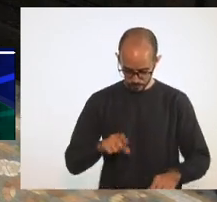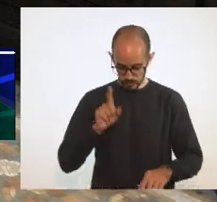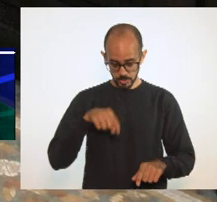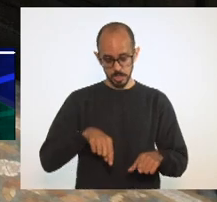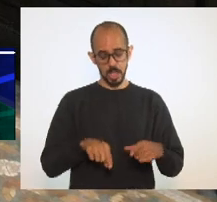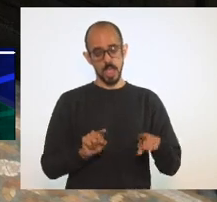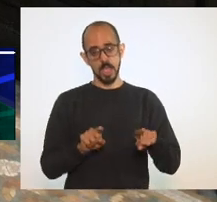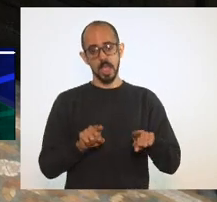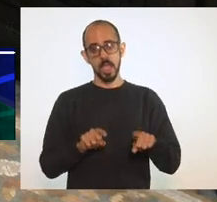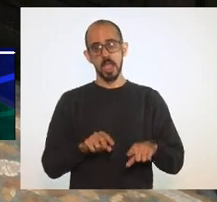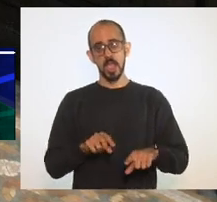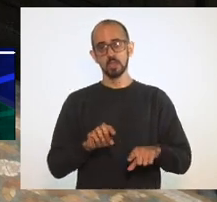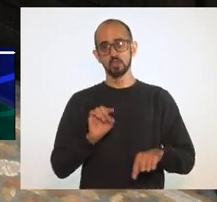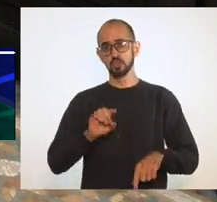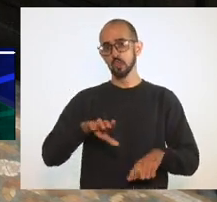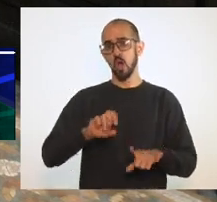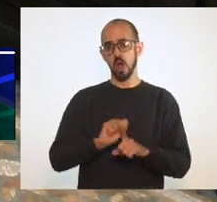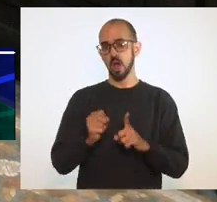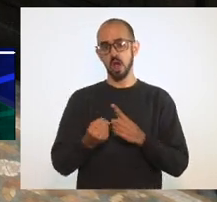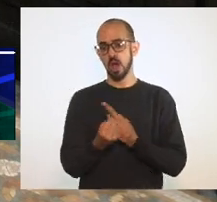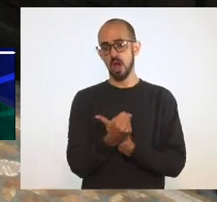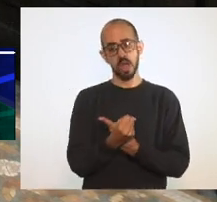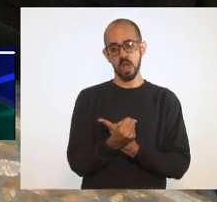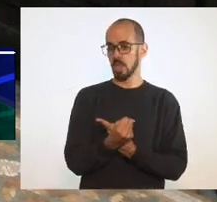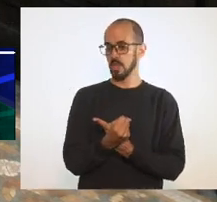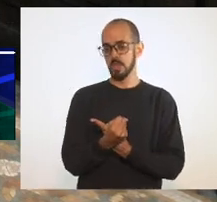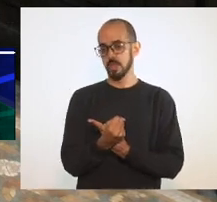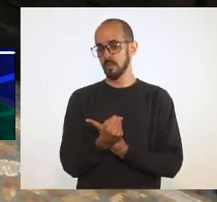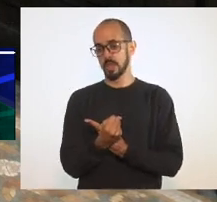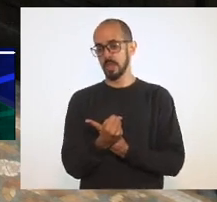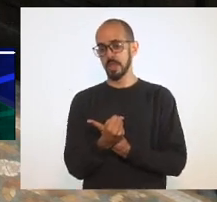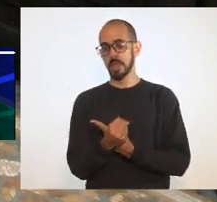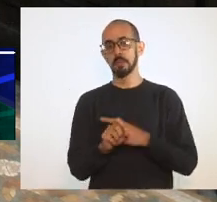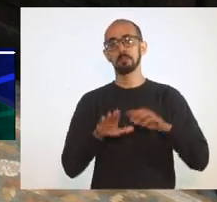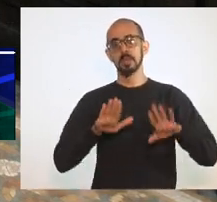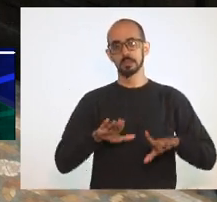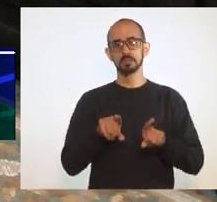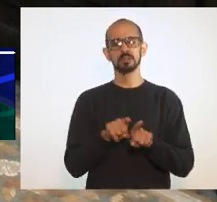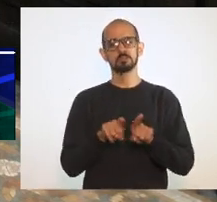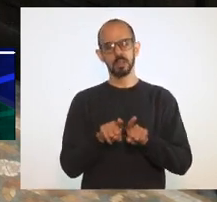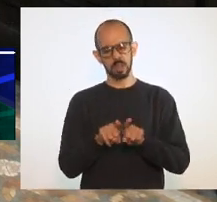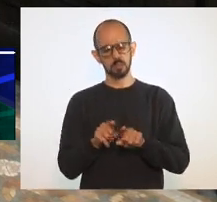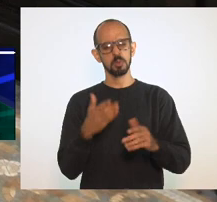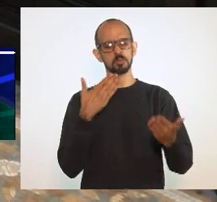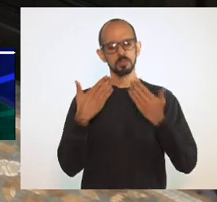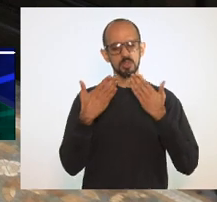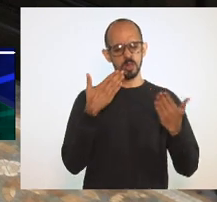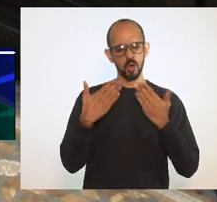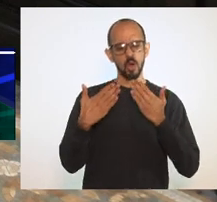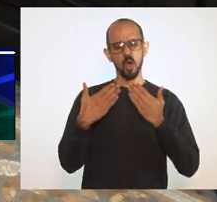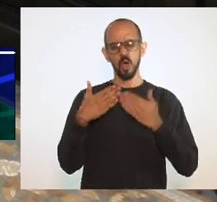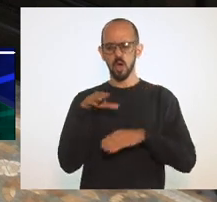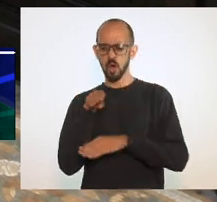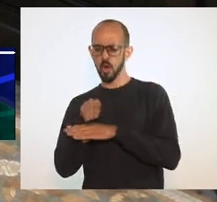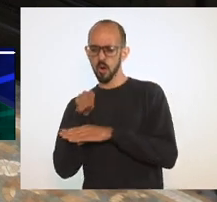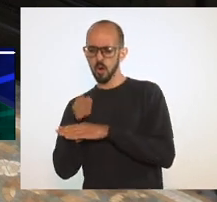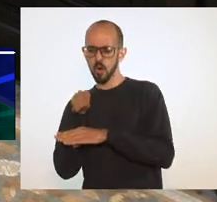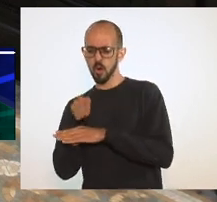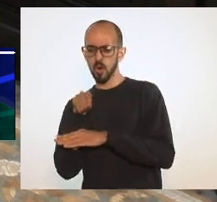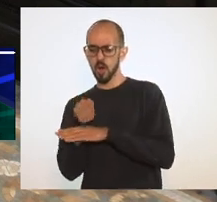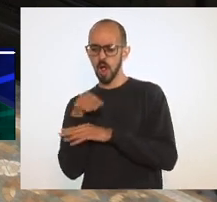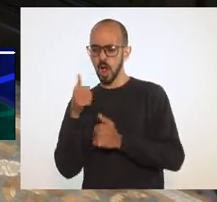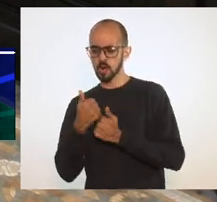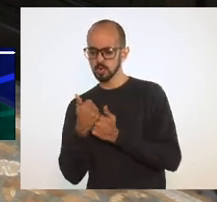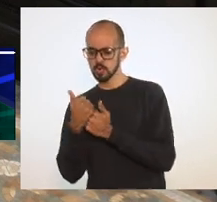não apenas pelas assistentes sociais, mas também por psicólogos, por cuidadores, por auxiliares de